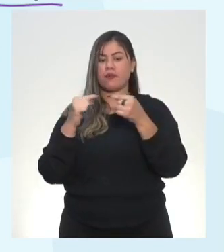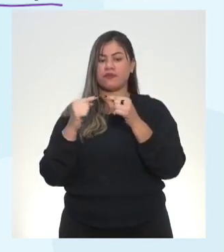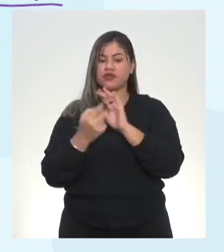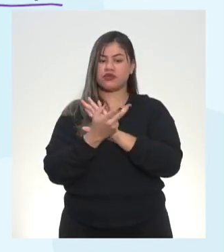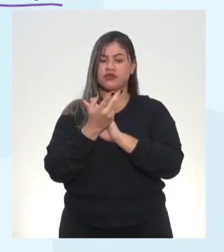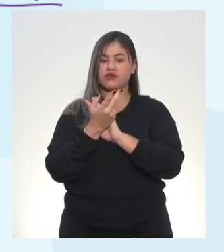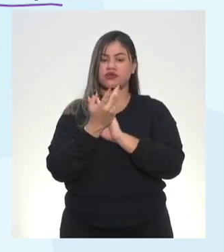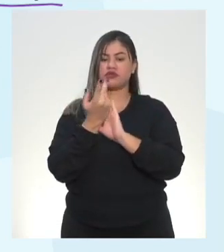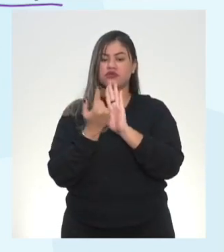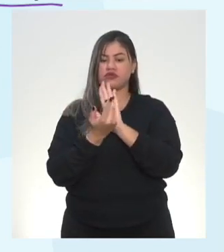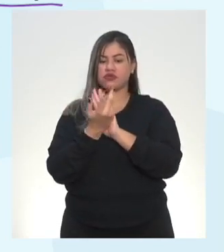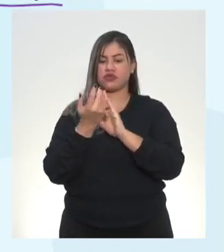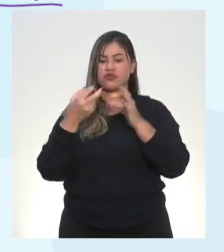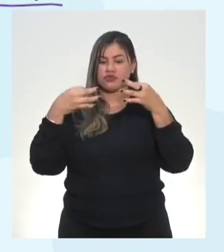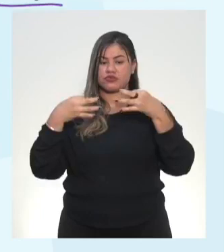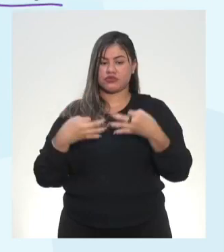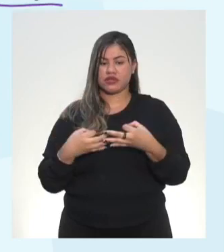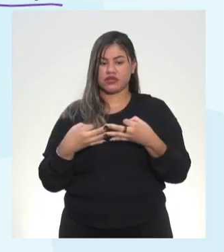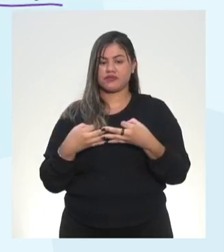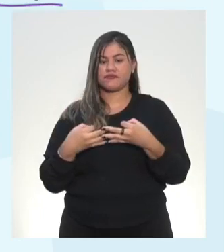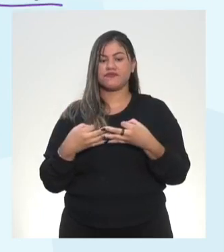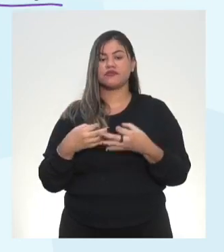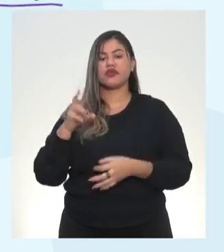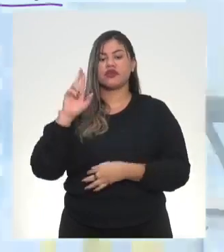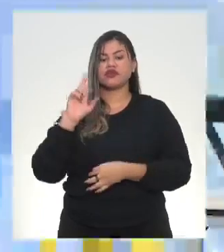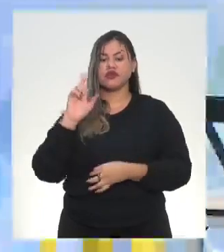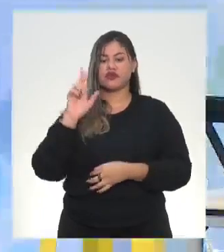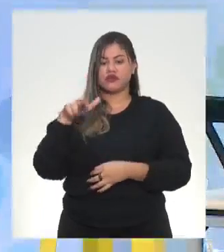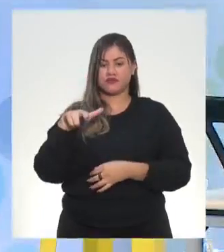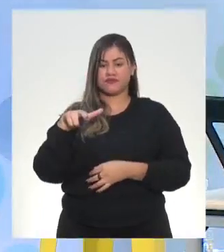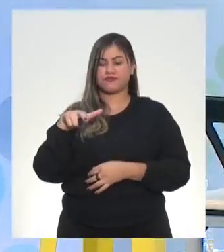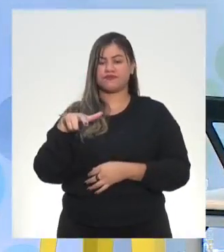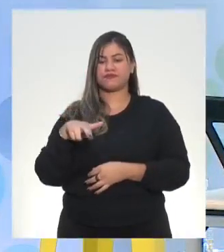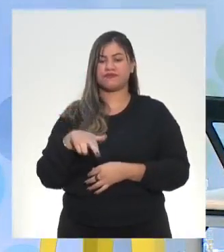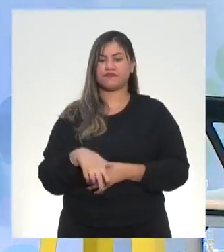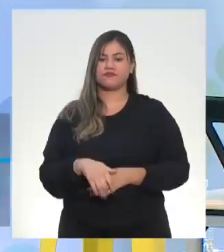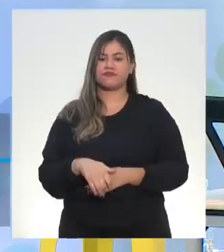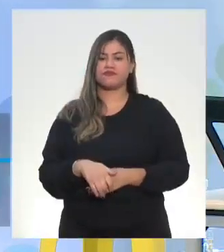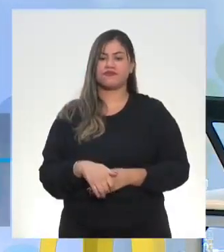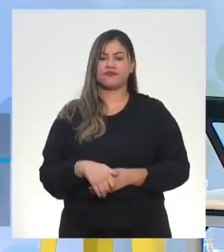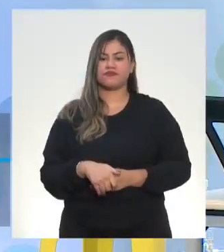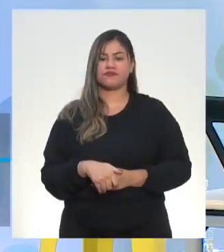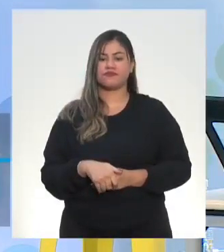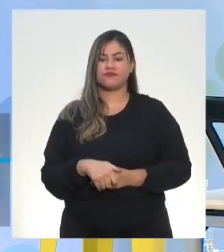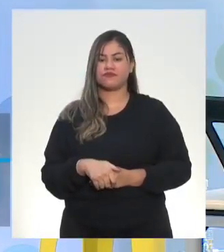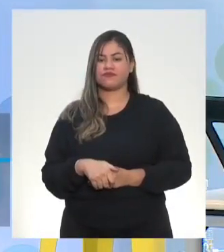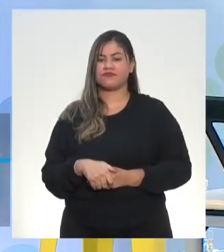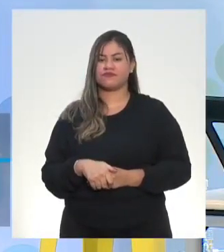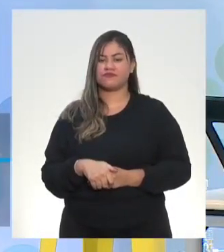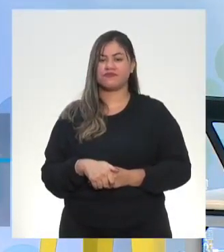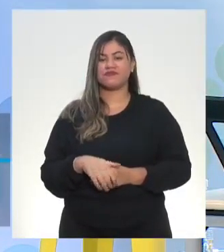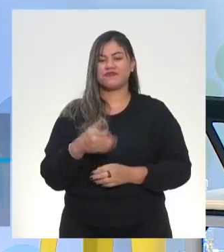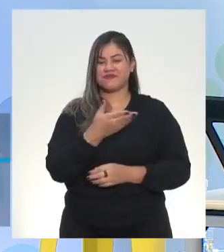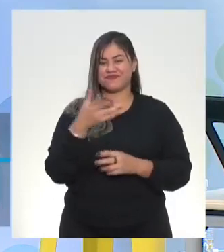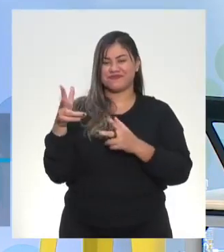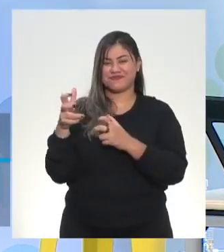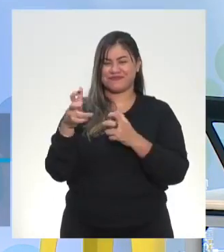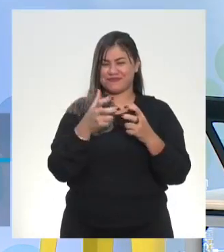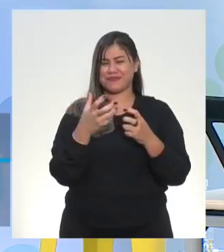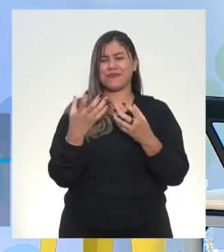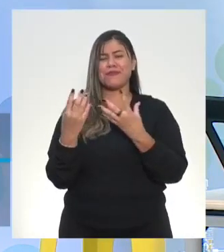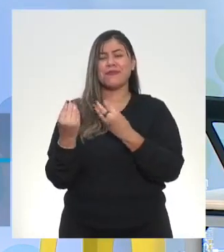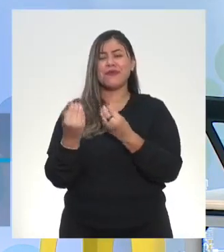essas figuras. Investigar a relação entre a razão de semelhança estabelecida entre